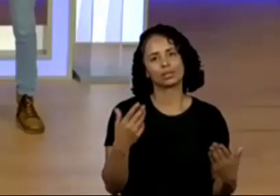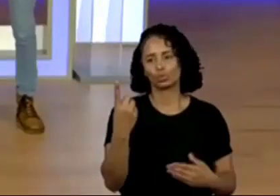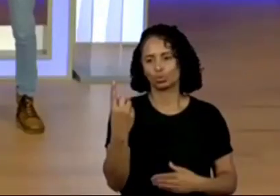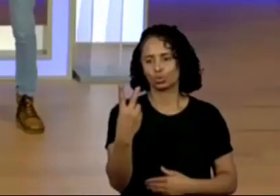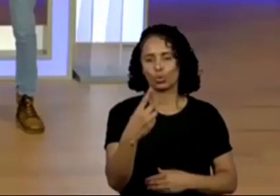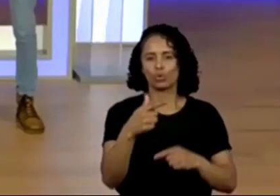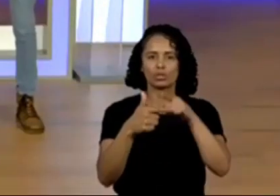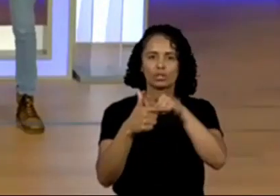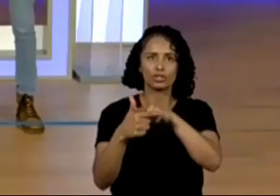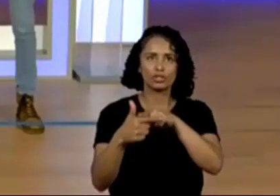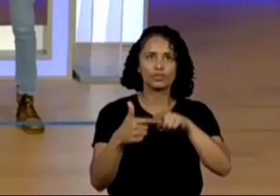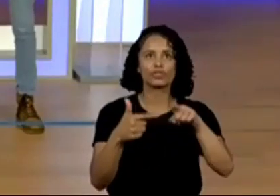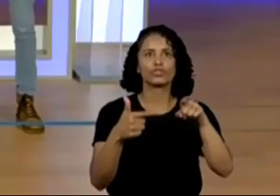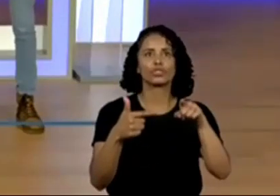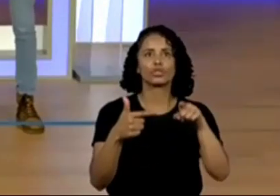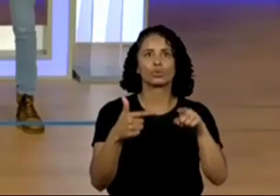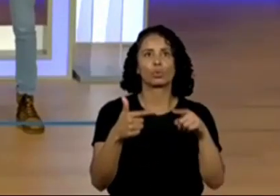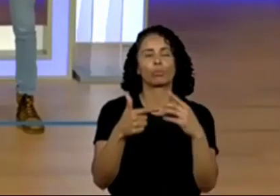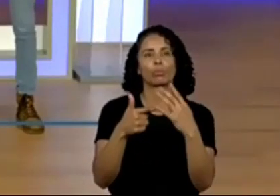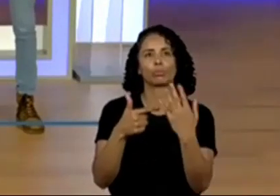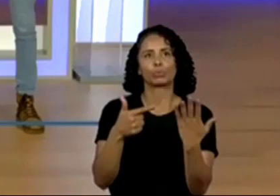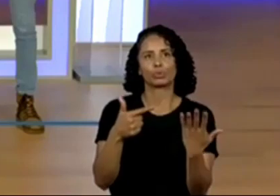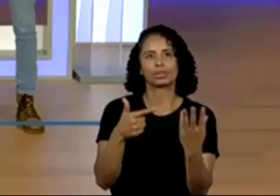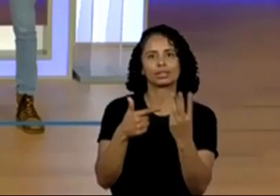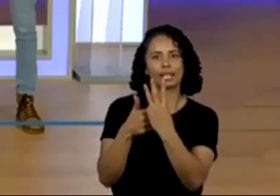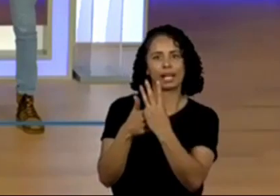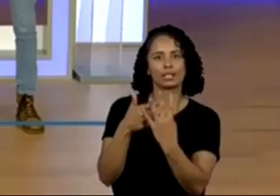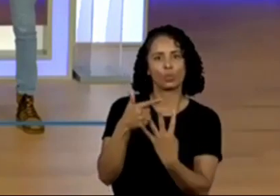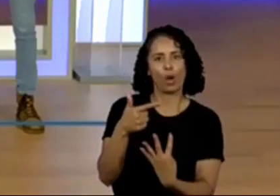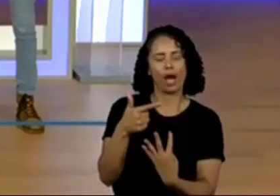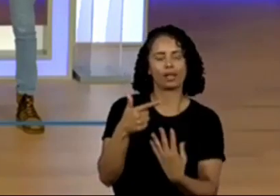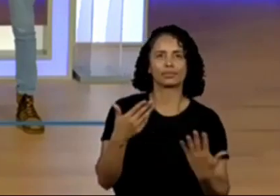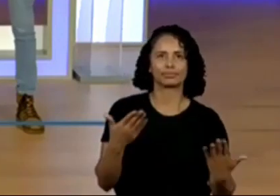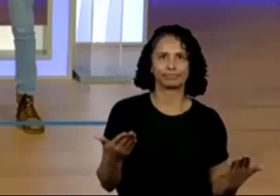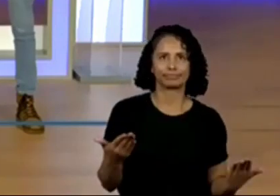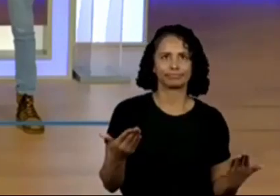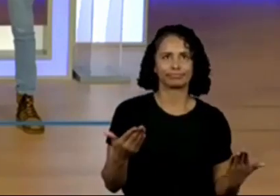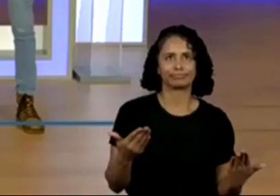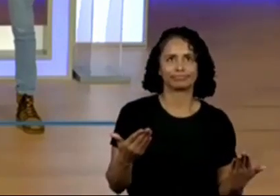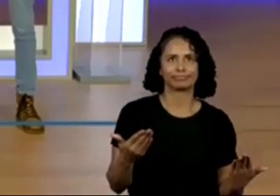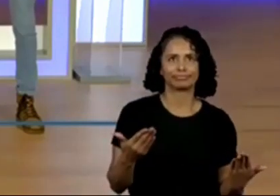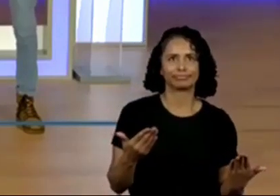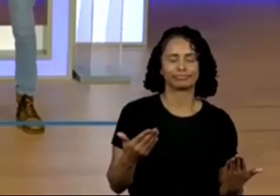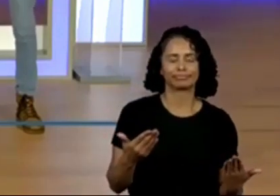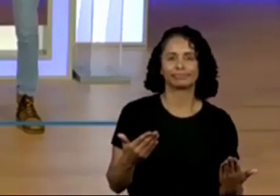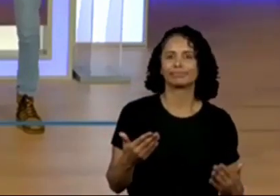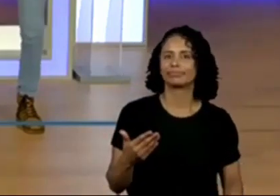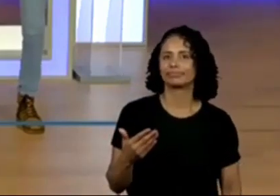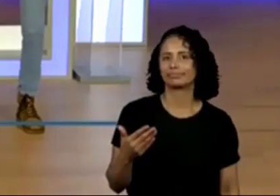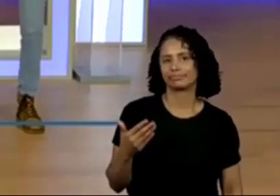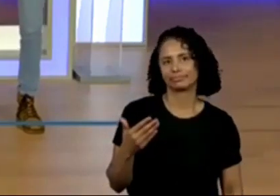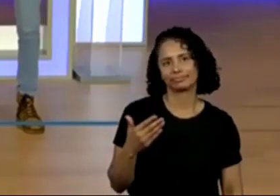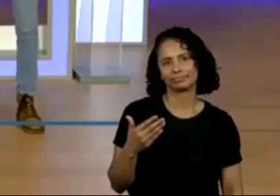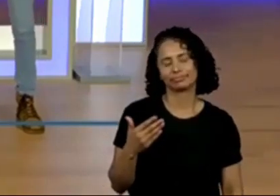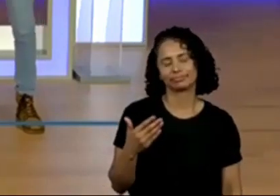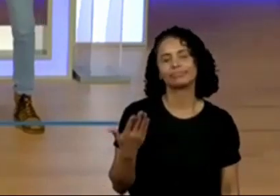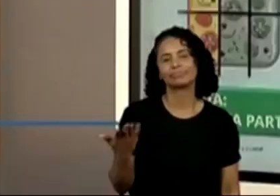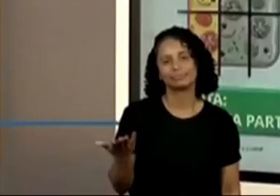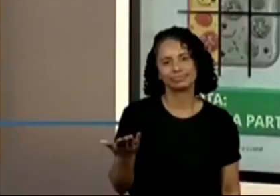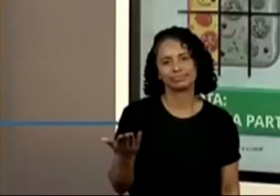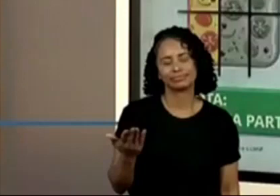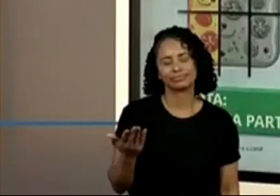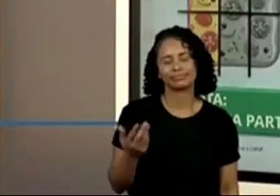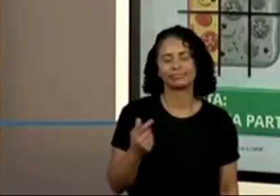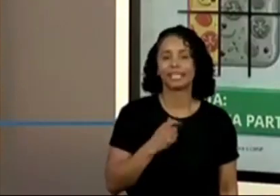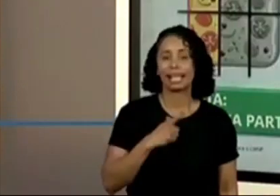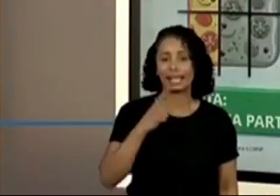inteiros divididos por tamanhos diferentes, não é? Isso mesmo. Quantidades diferentes. É essa a ideia. Então,